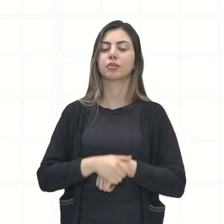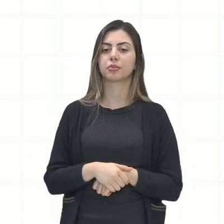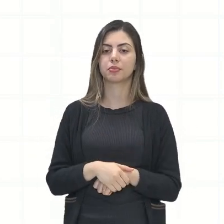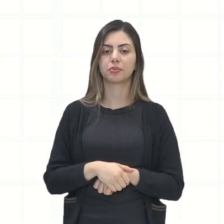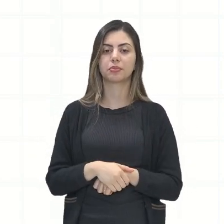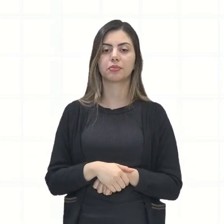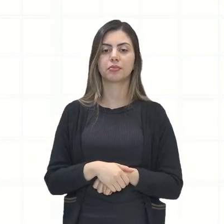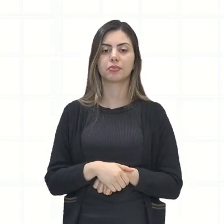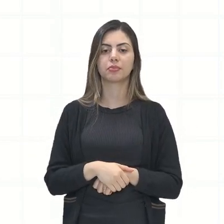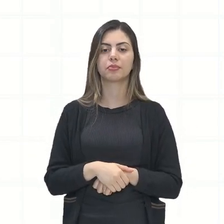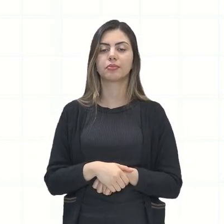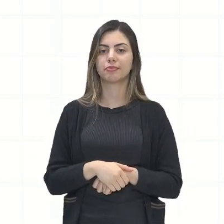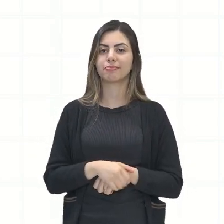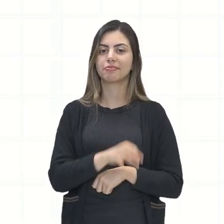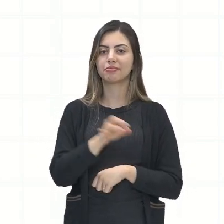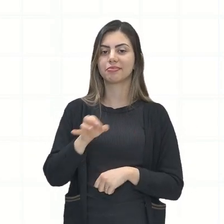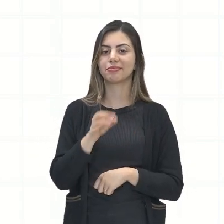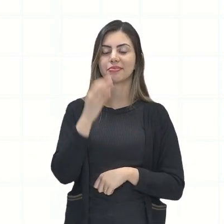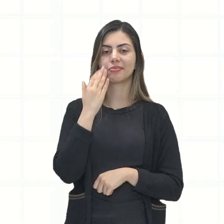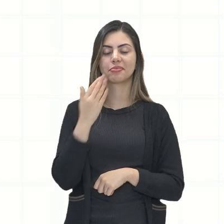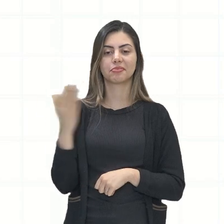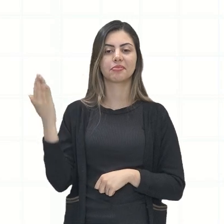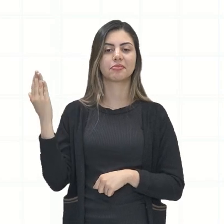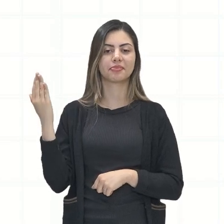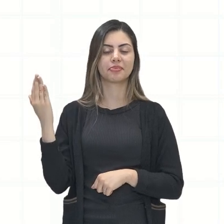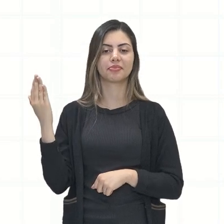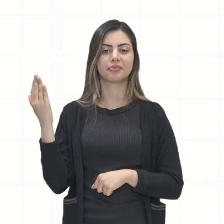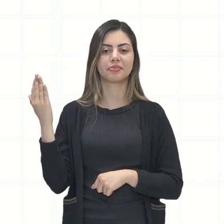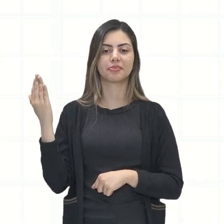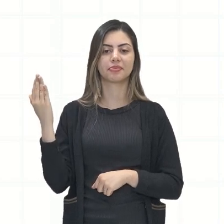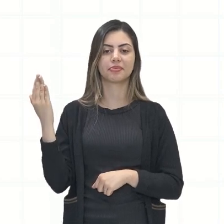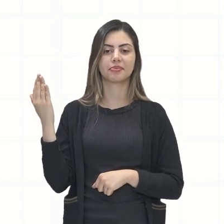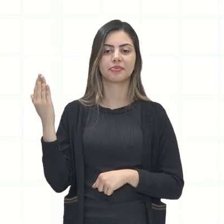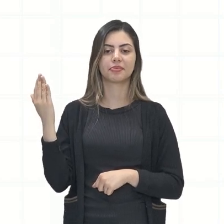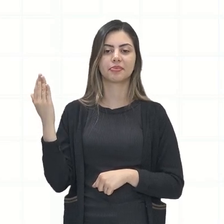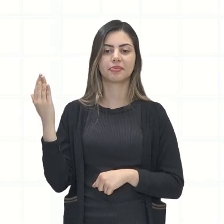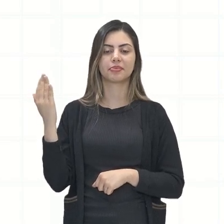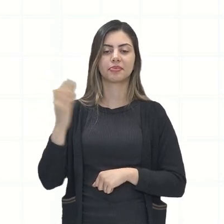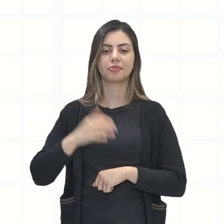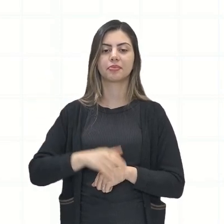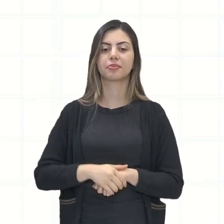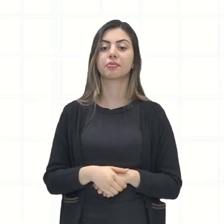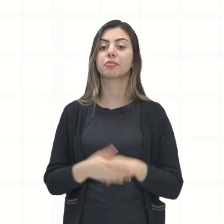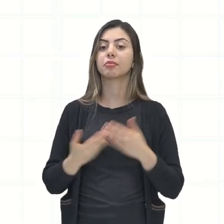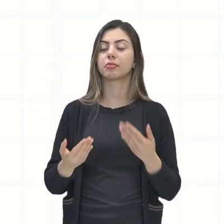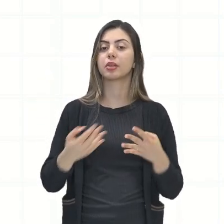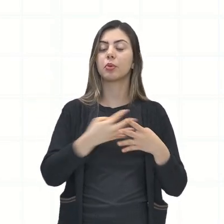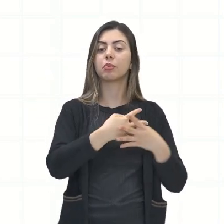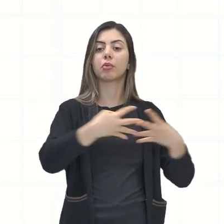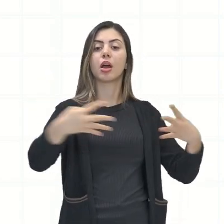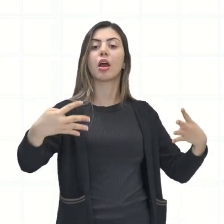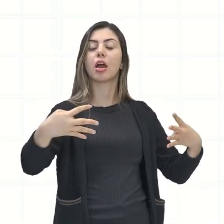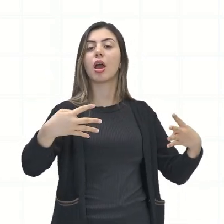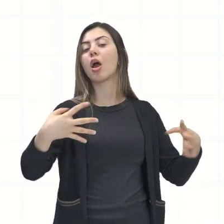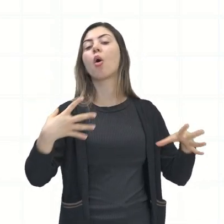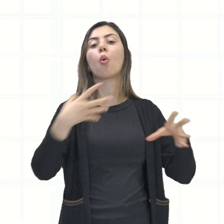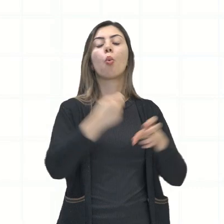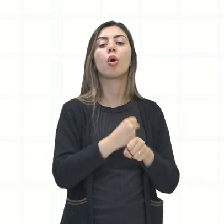aliás, 1,52 de largura por 2,74 de comprimento. E a rede tem,